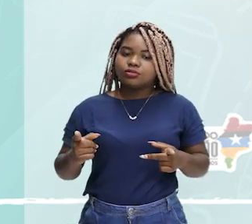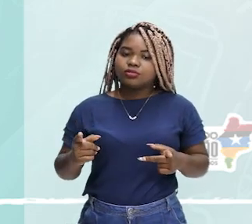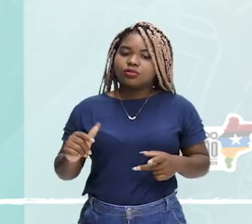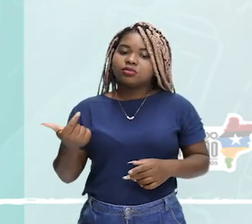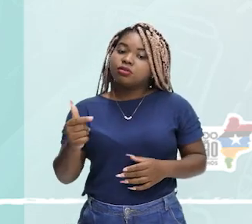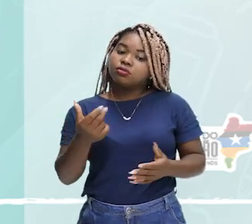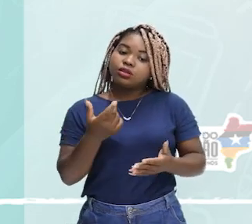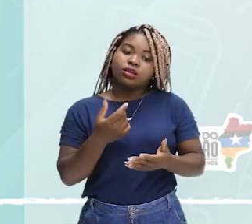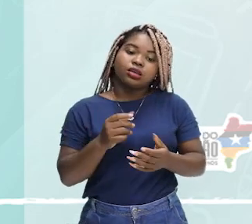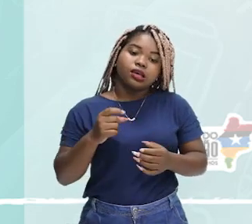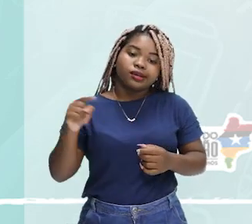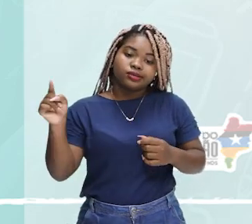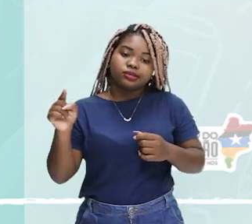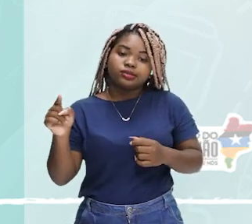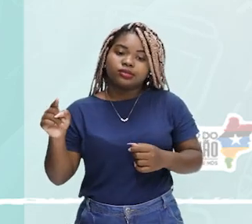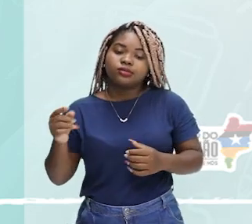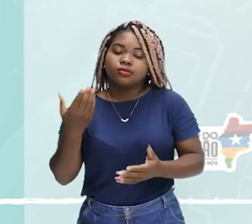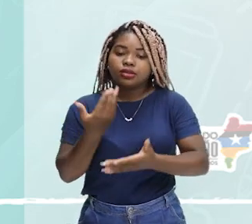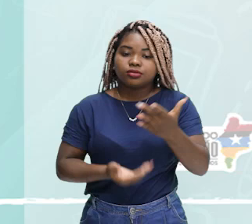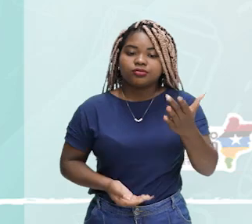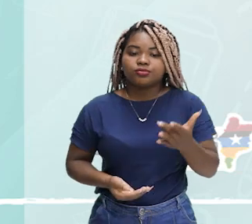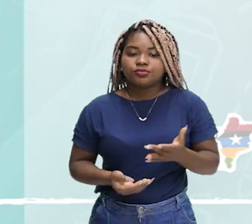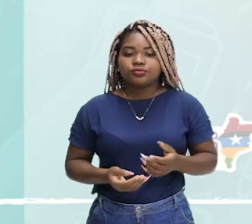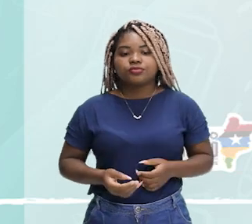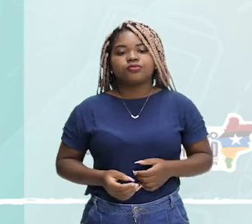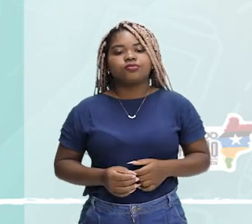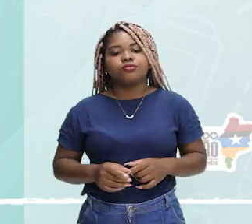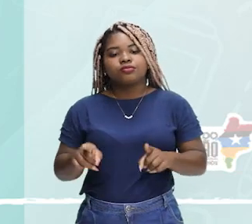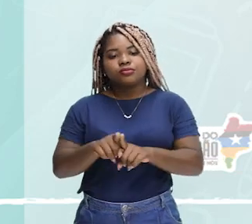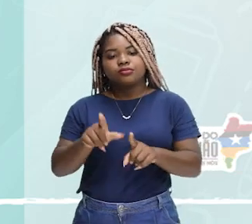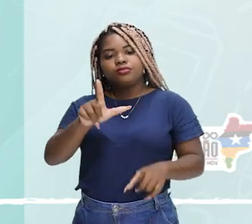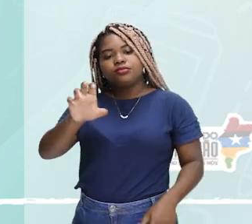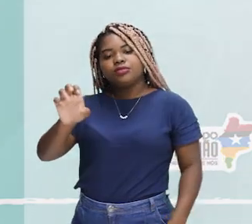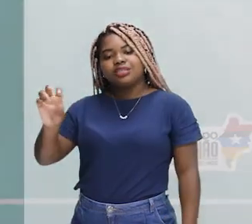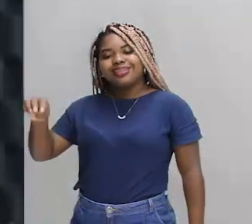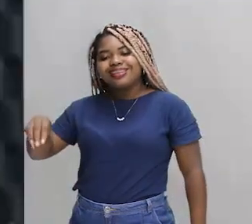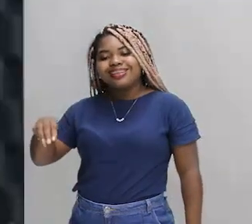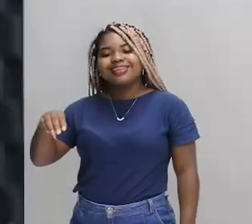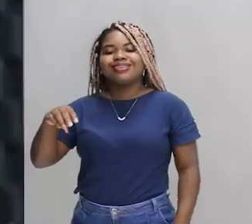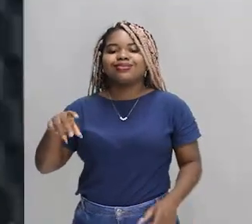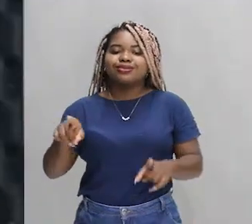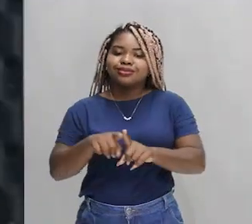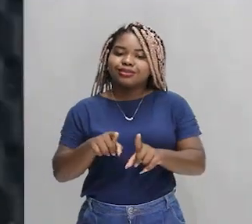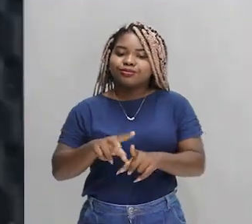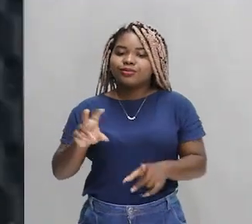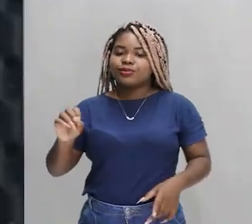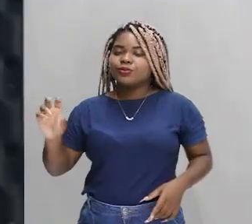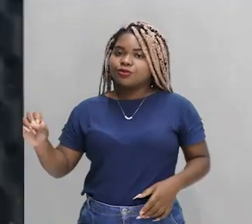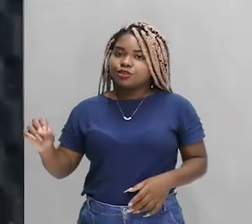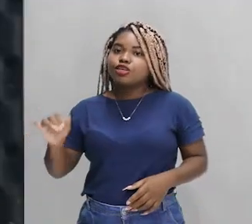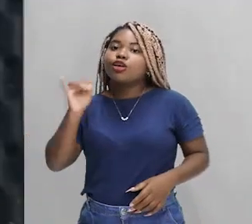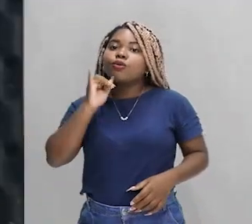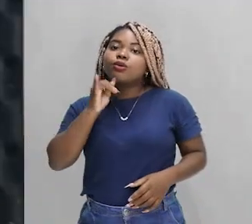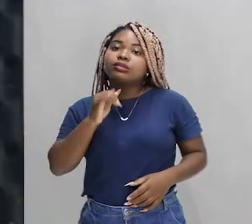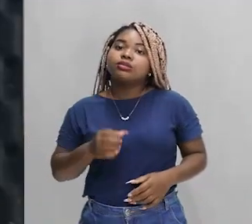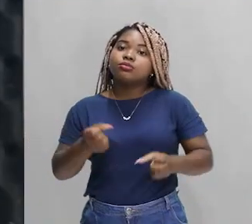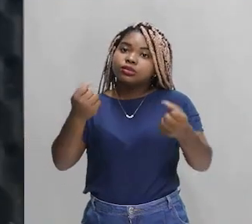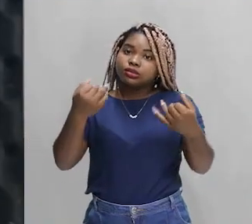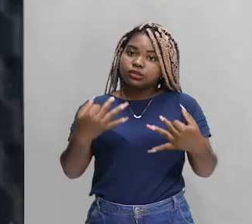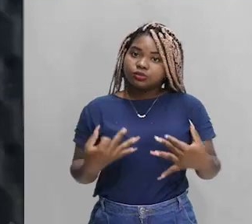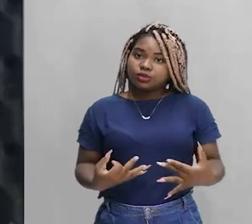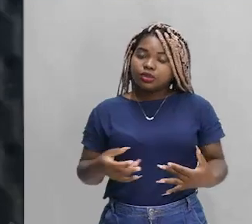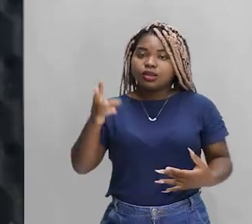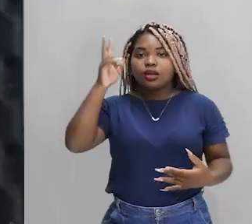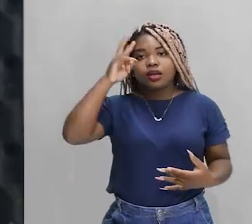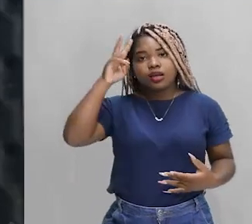preposição. Aproveito para lembrar que as formas em e o também não são mais acentuadas, que foi aquele exemplo que nós vimos agora há pouco. Quando eu tenho